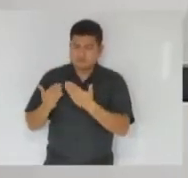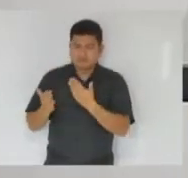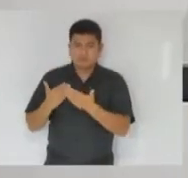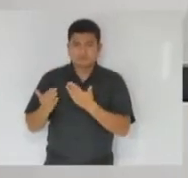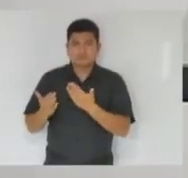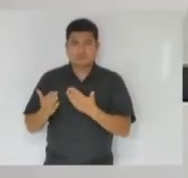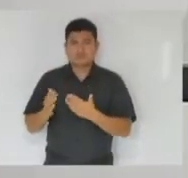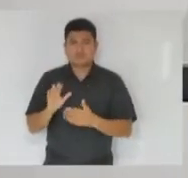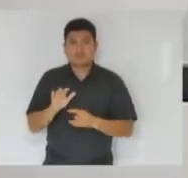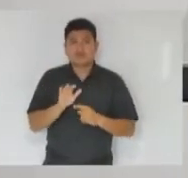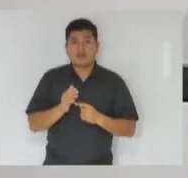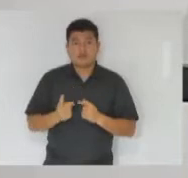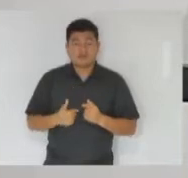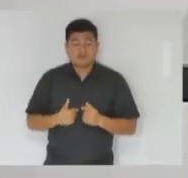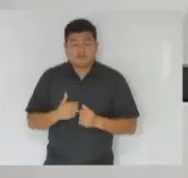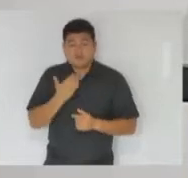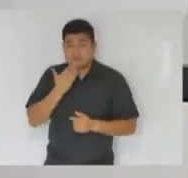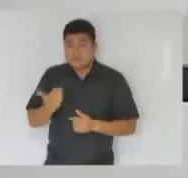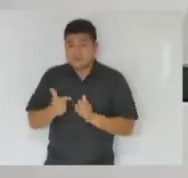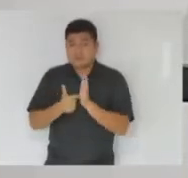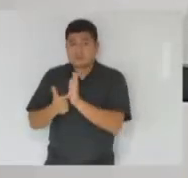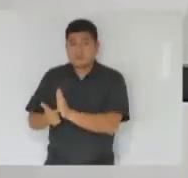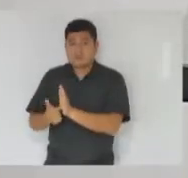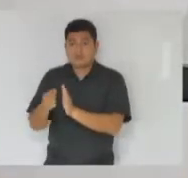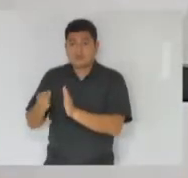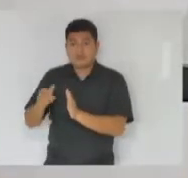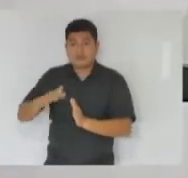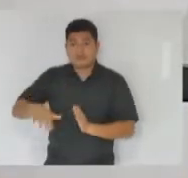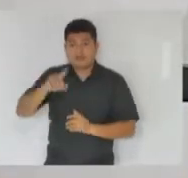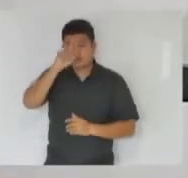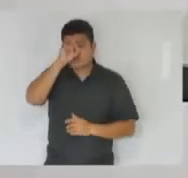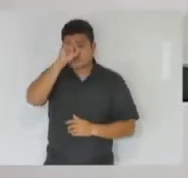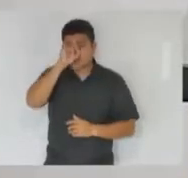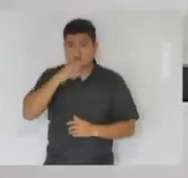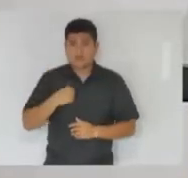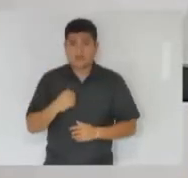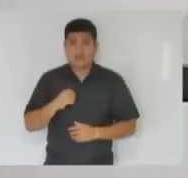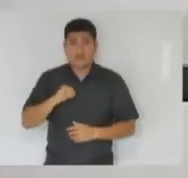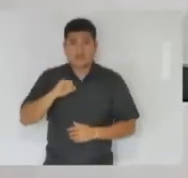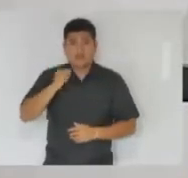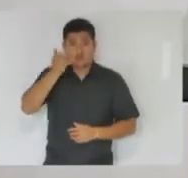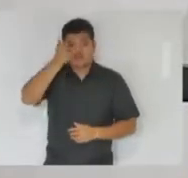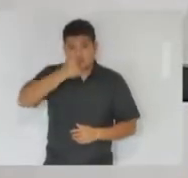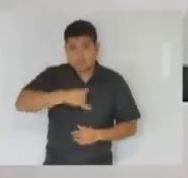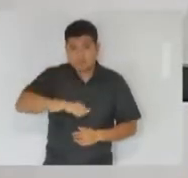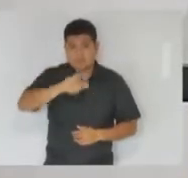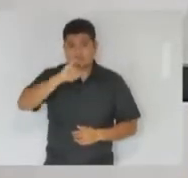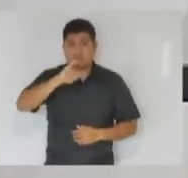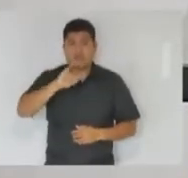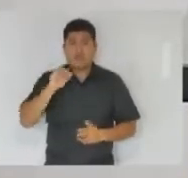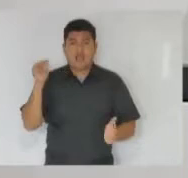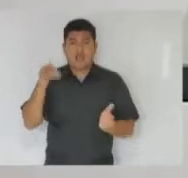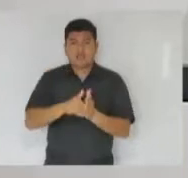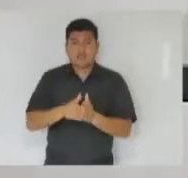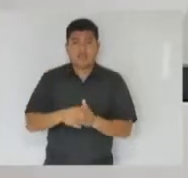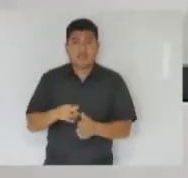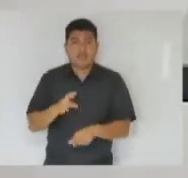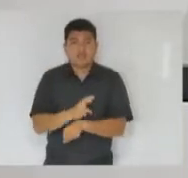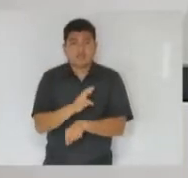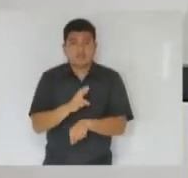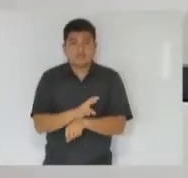essa demanda do hospital nosso, que atende toda a região. Eu diria de Joaçaba, Rio do Sul, né, de Correia Pinto a